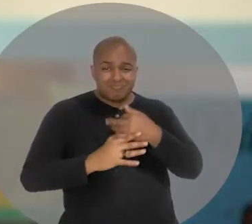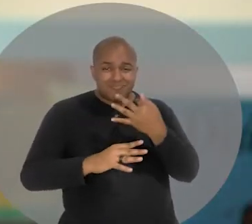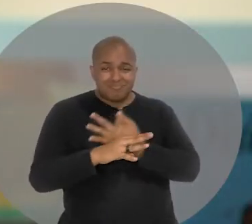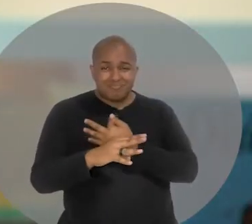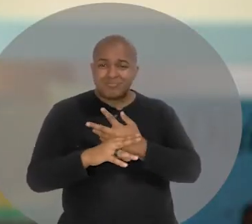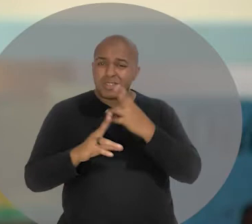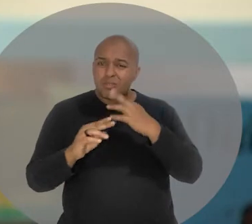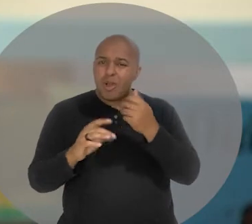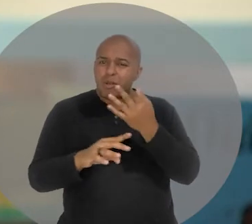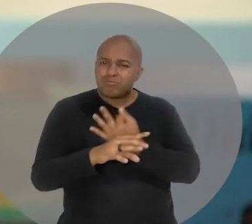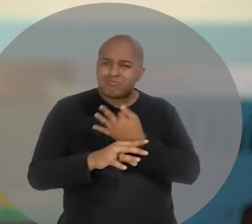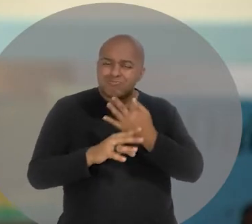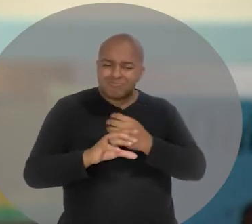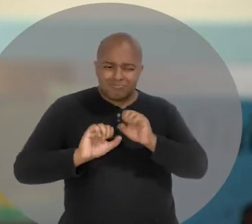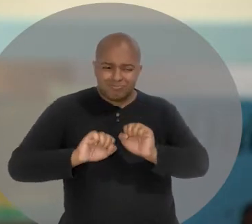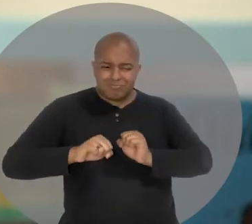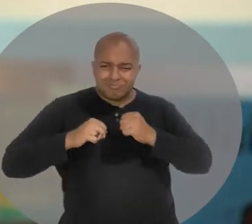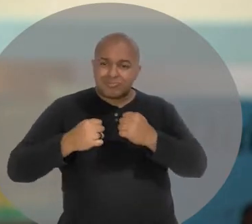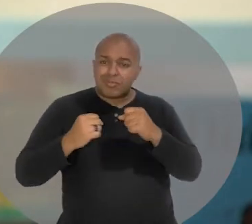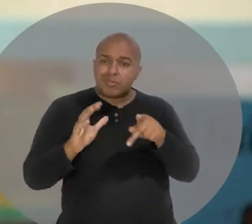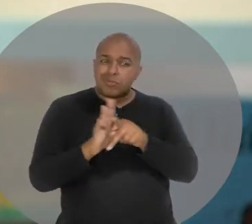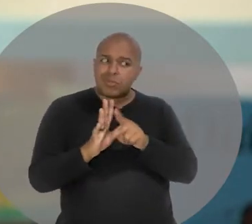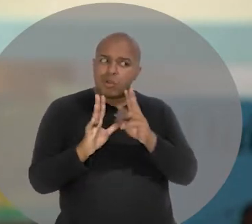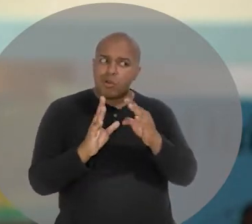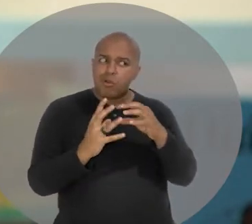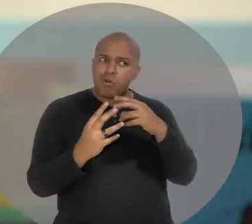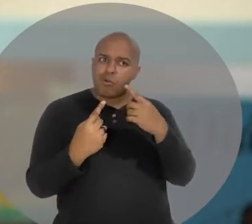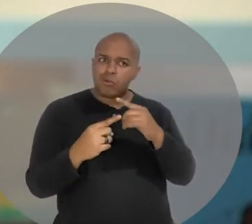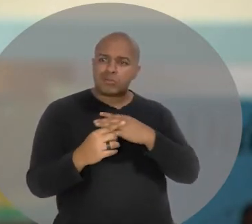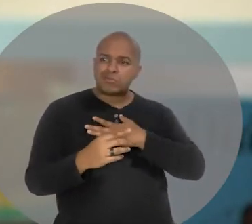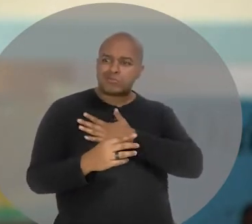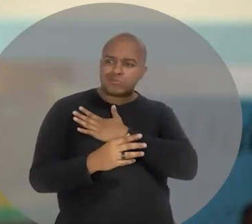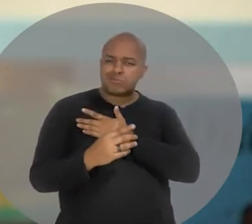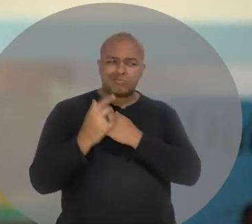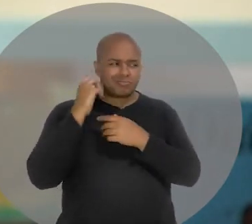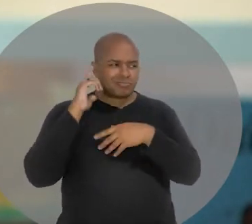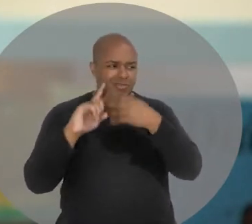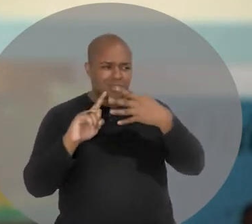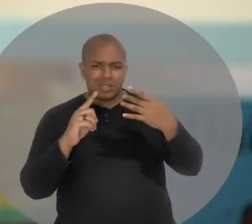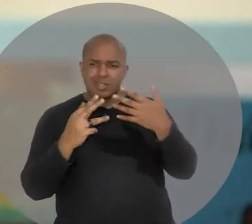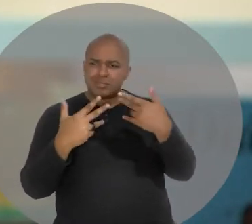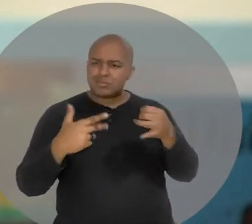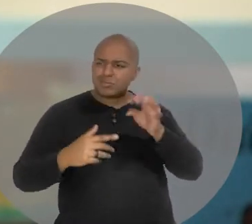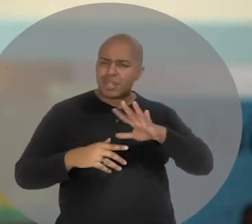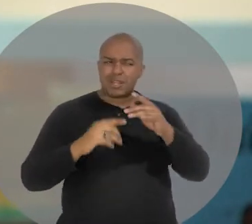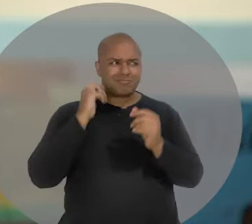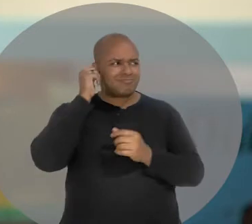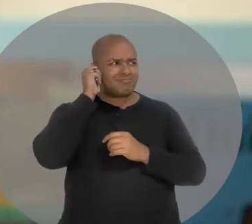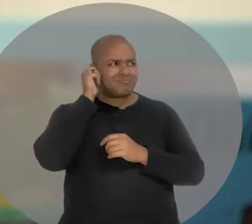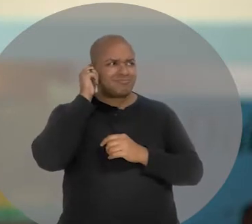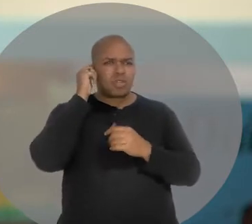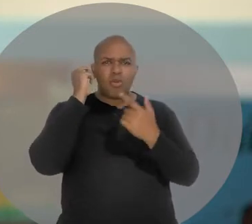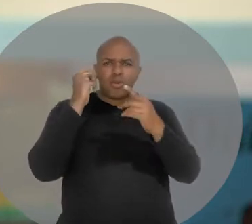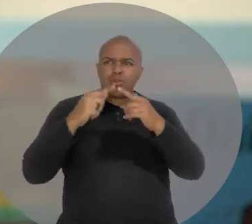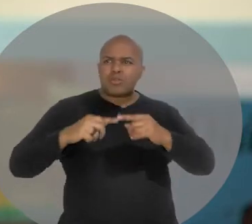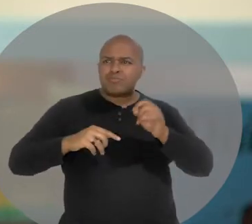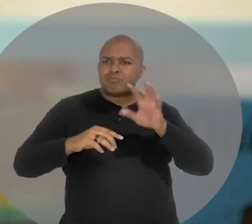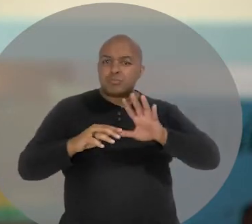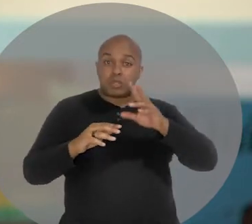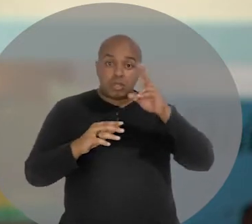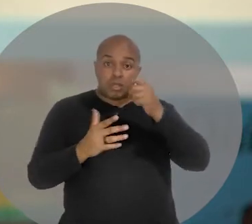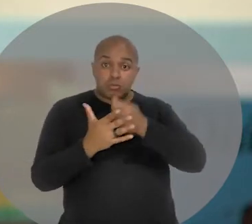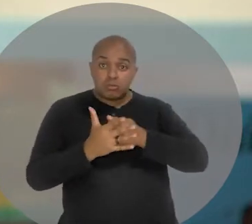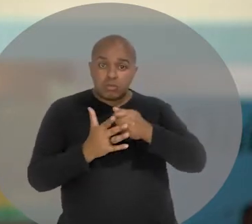luta contra a homofobia, contra outros estigmas e estereótipos. A luta